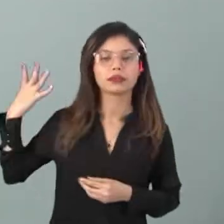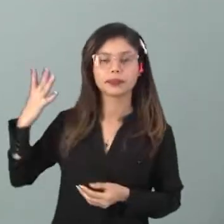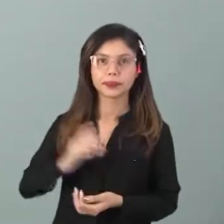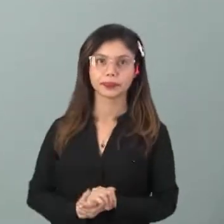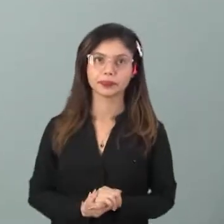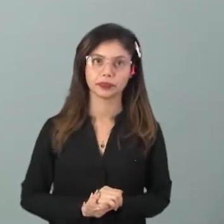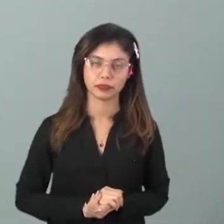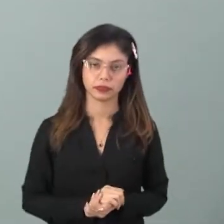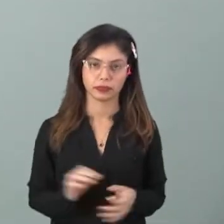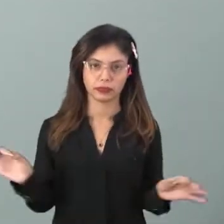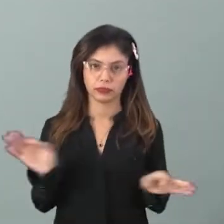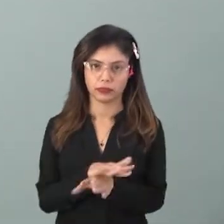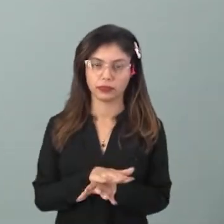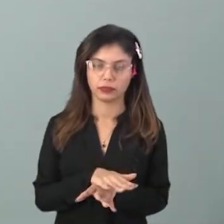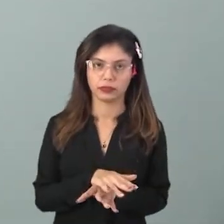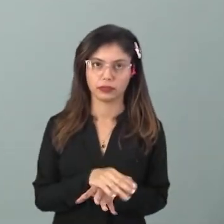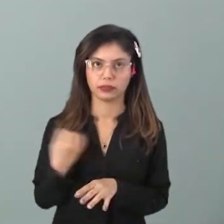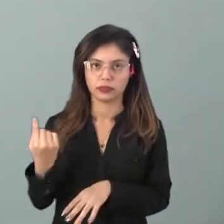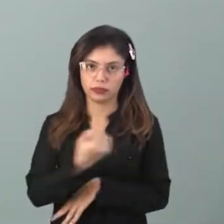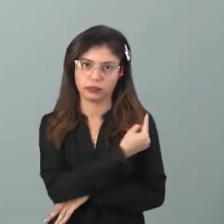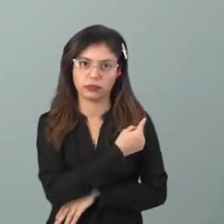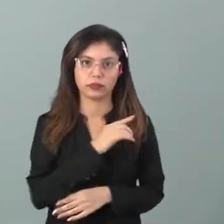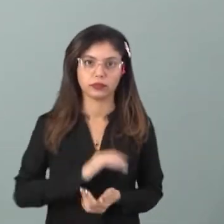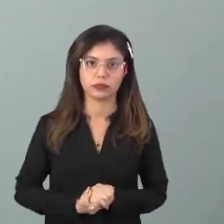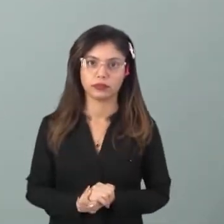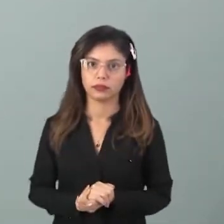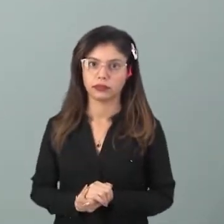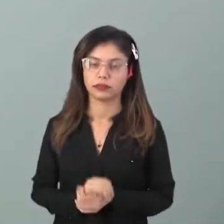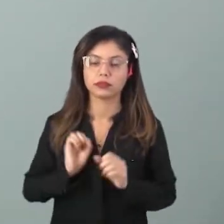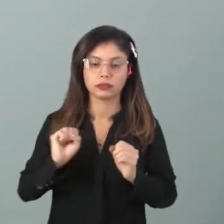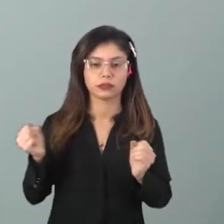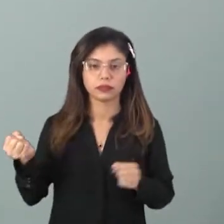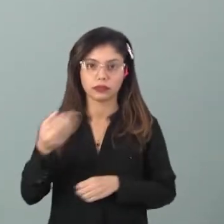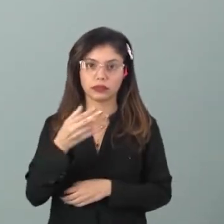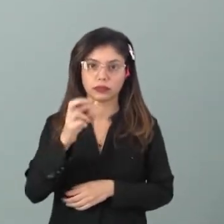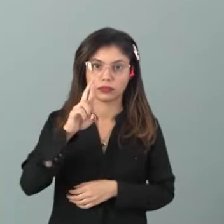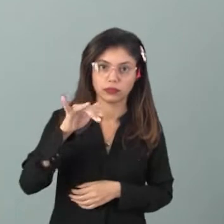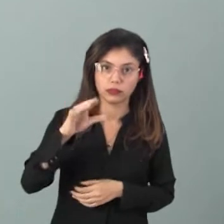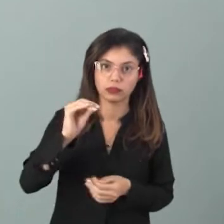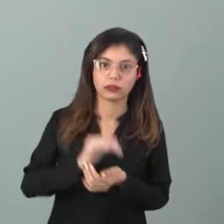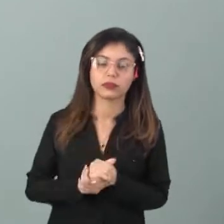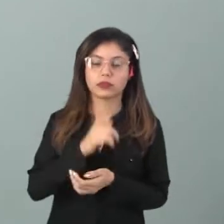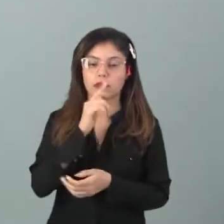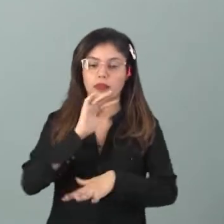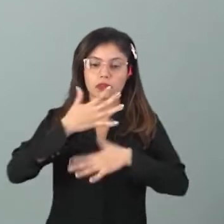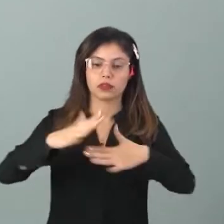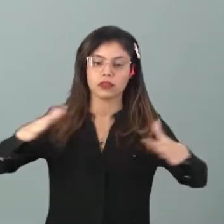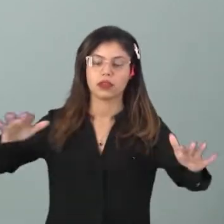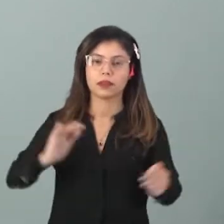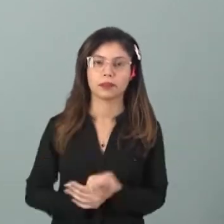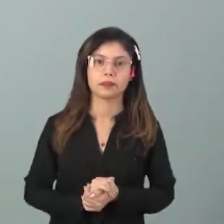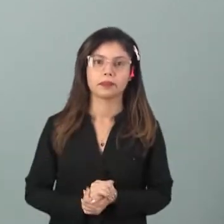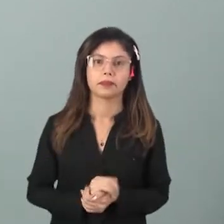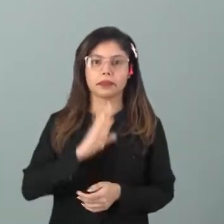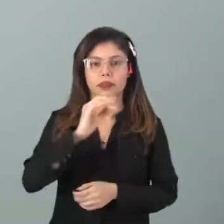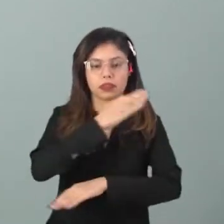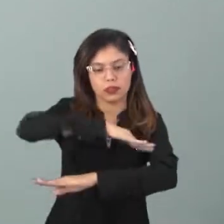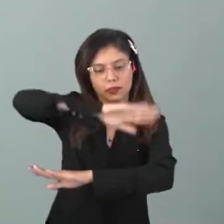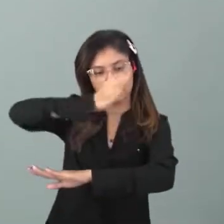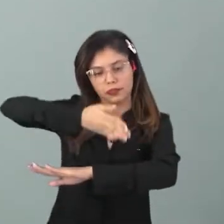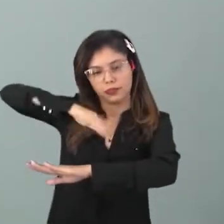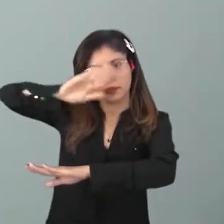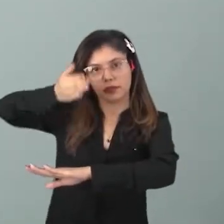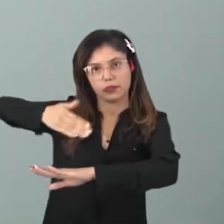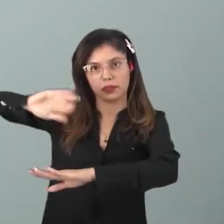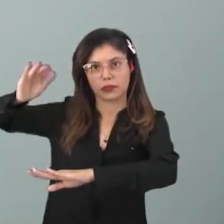E aí vai acabar que nós vamos ter consequentemente a formação da crosta oceânica e também das cadeias montanhosas, né, que